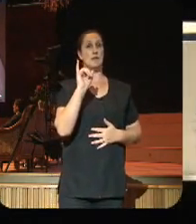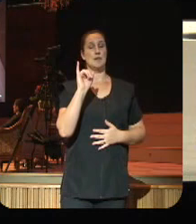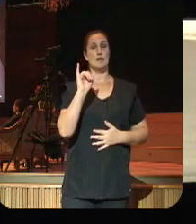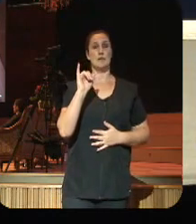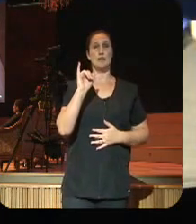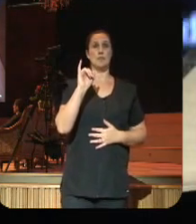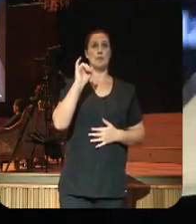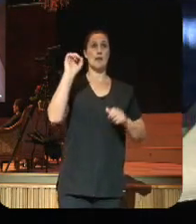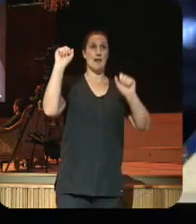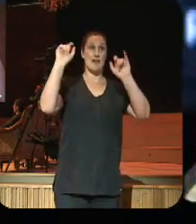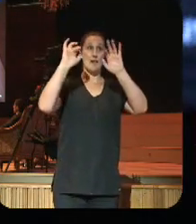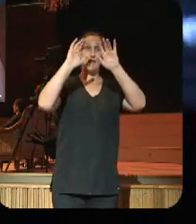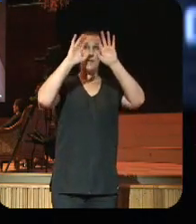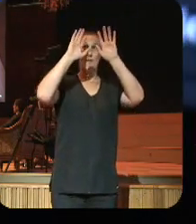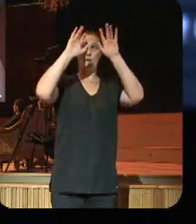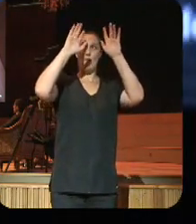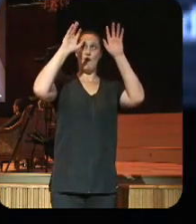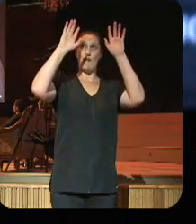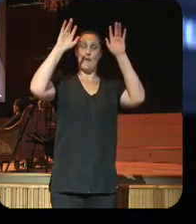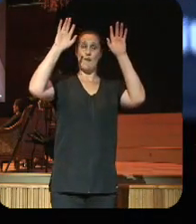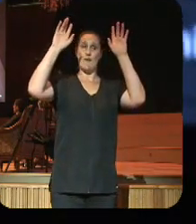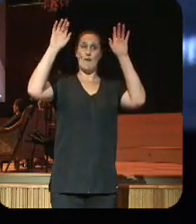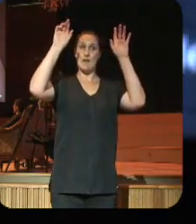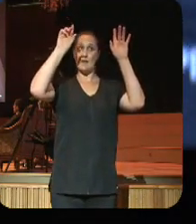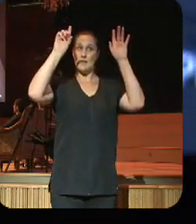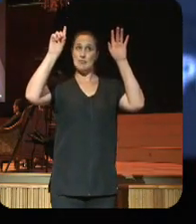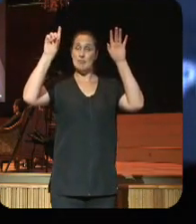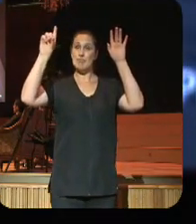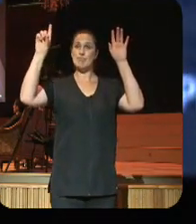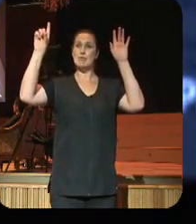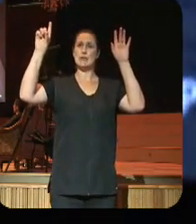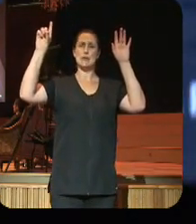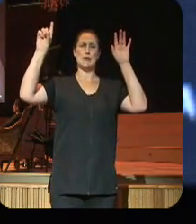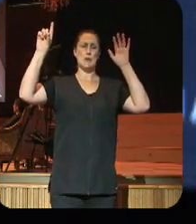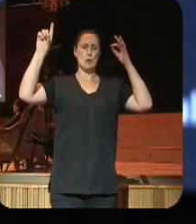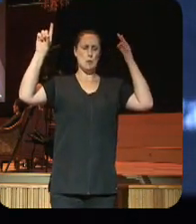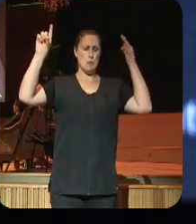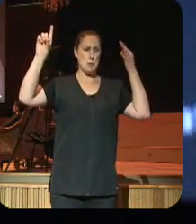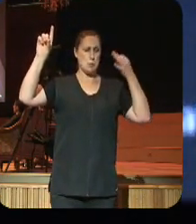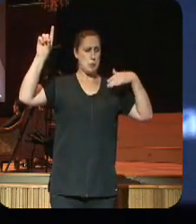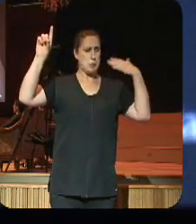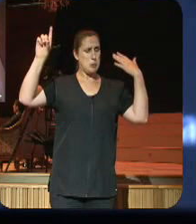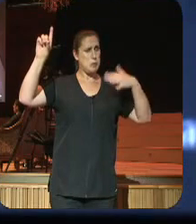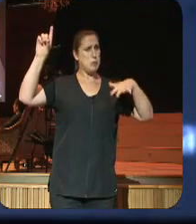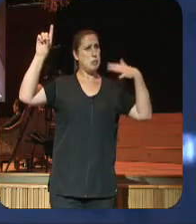a glória de Deus vai ser uma coisa tão tremenda,